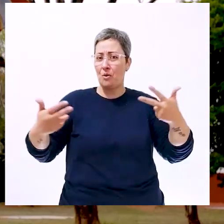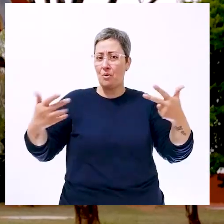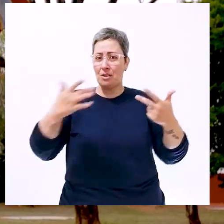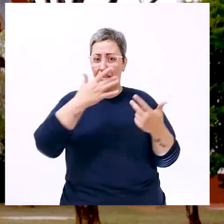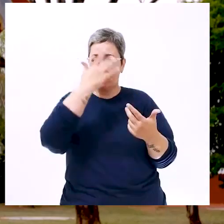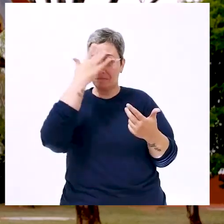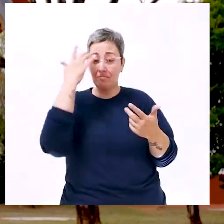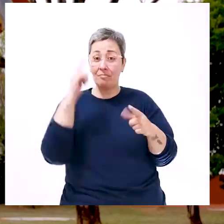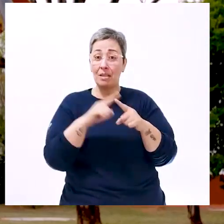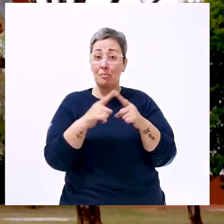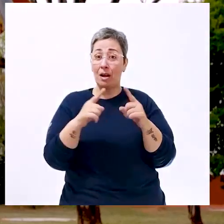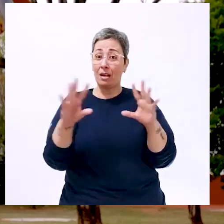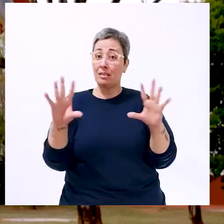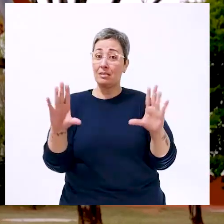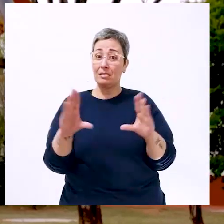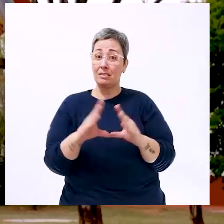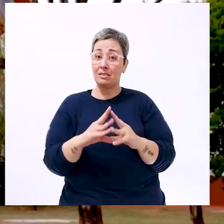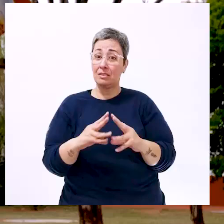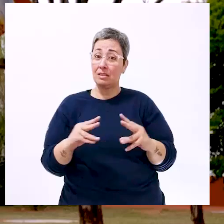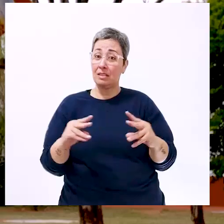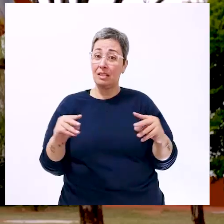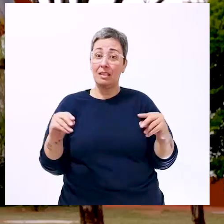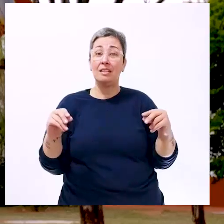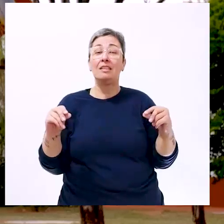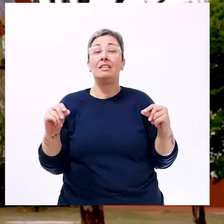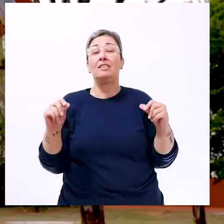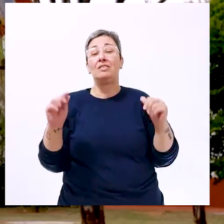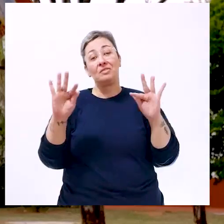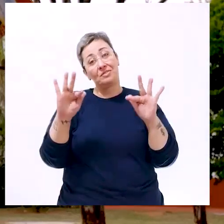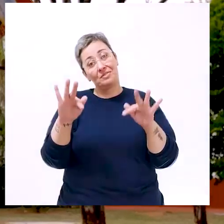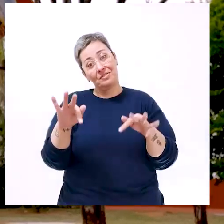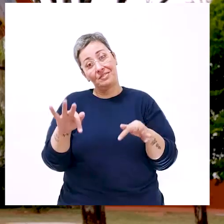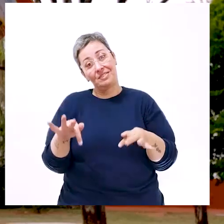tudo, mas que ela passa,